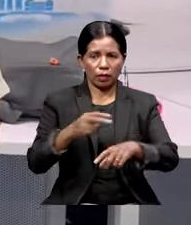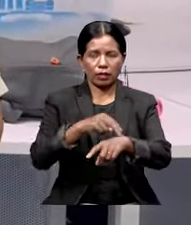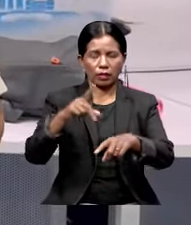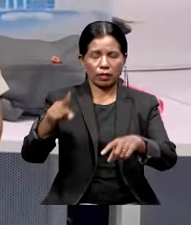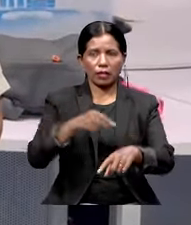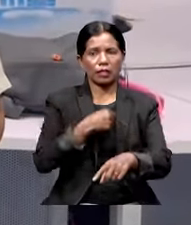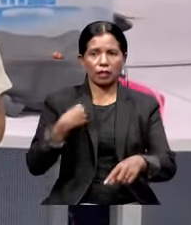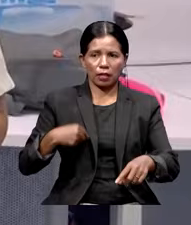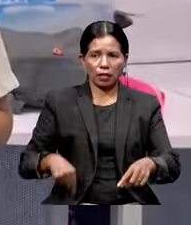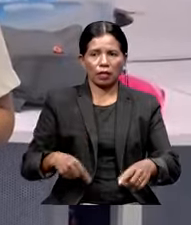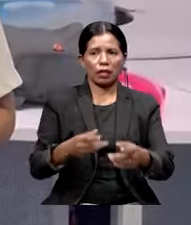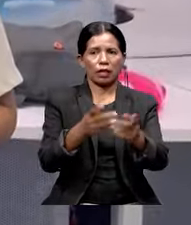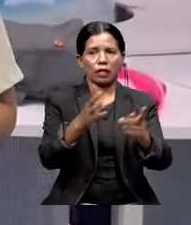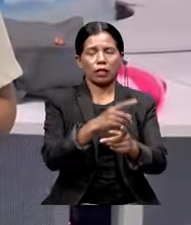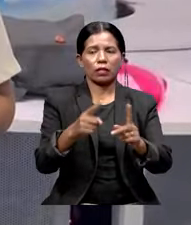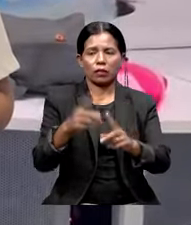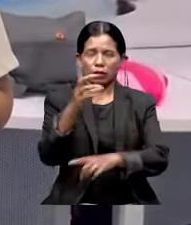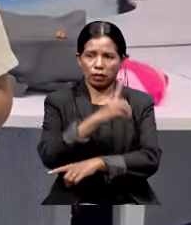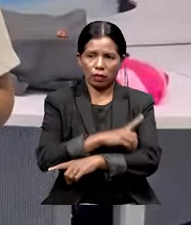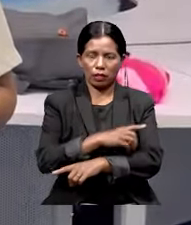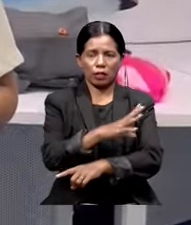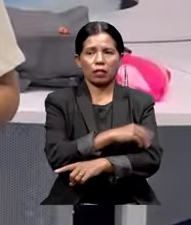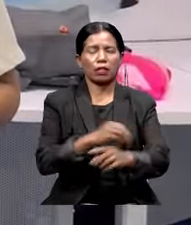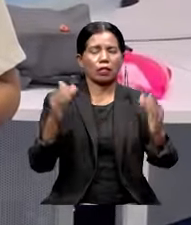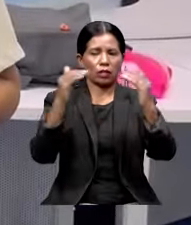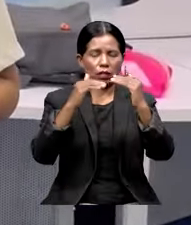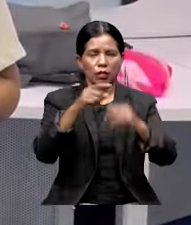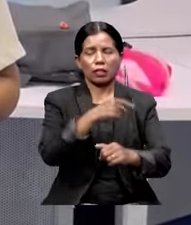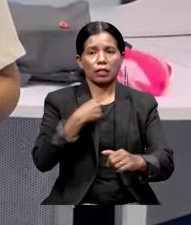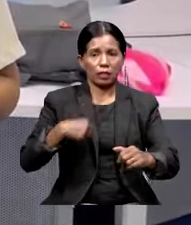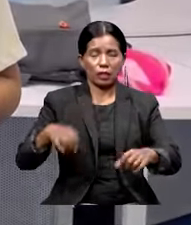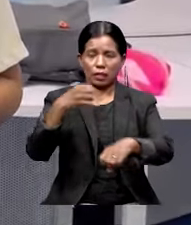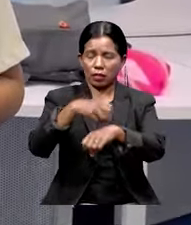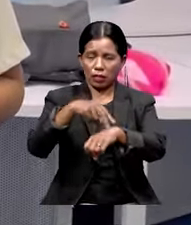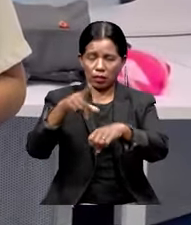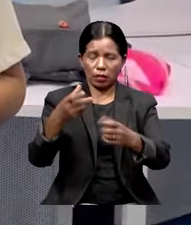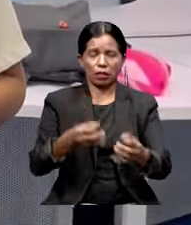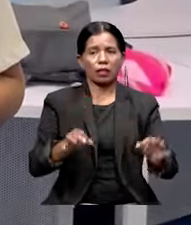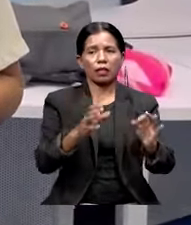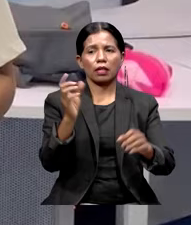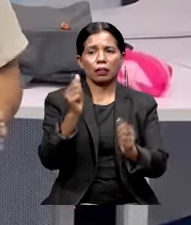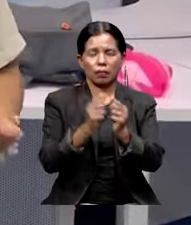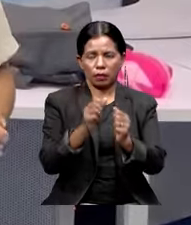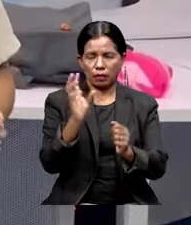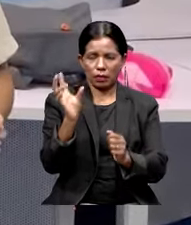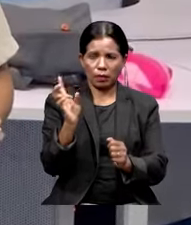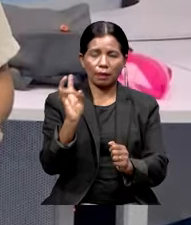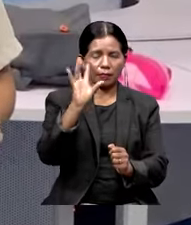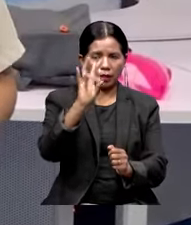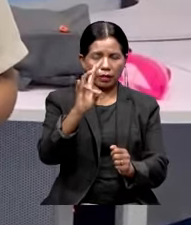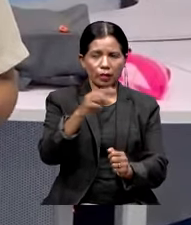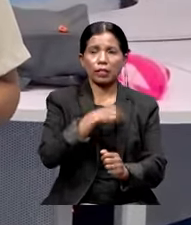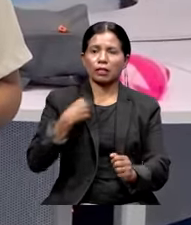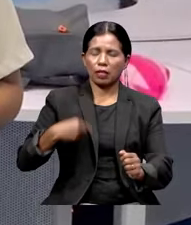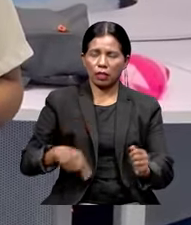Shanghai, INB Ohing Lorong, ia Conferência China International Import Expo ba dala hito. China International